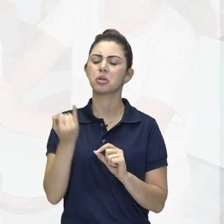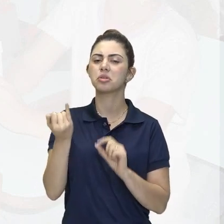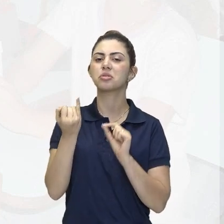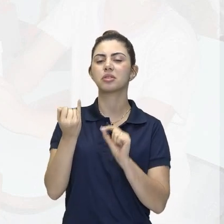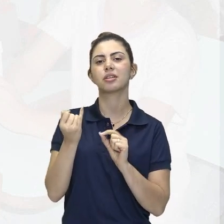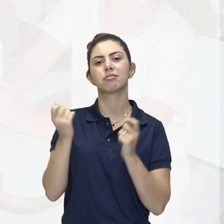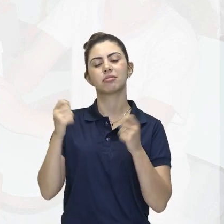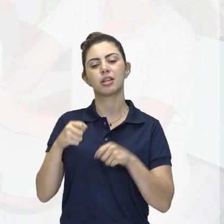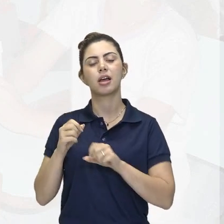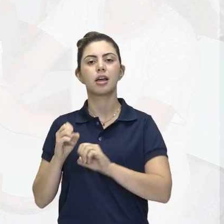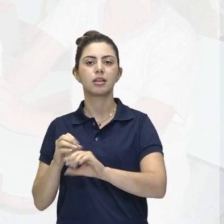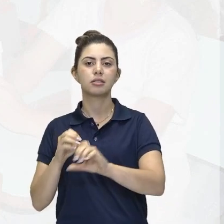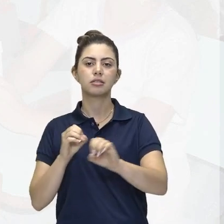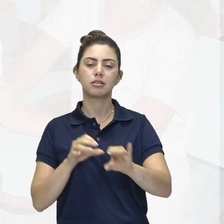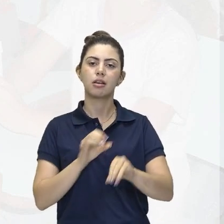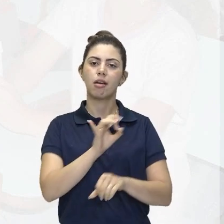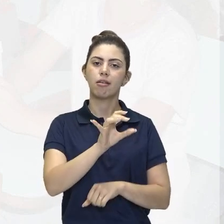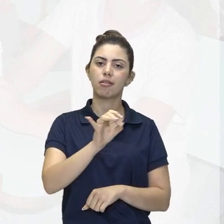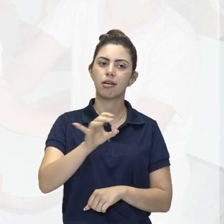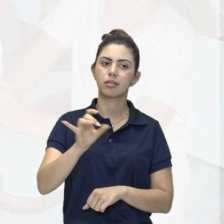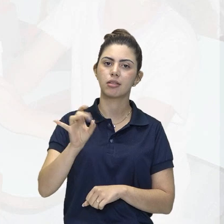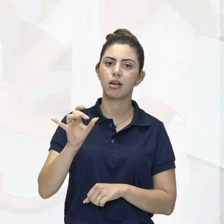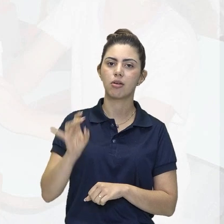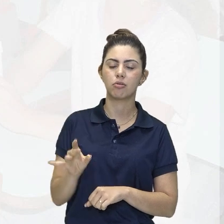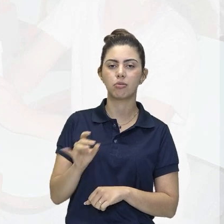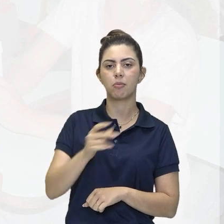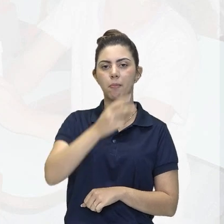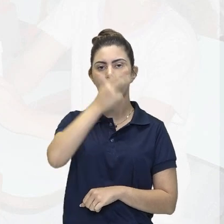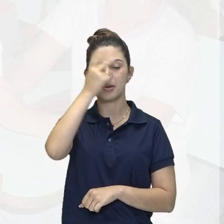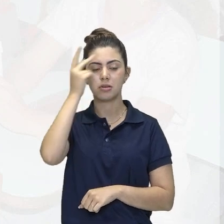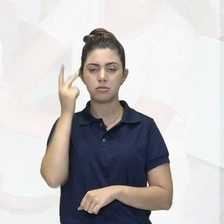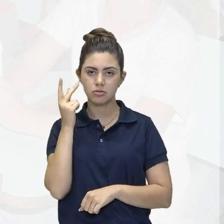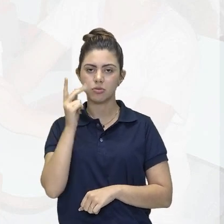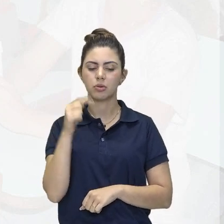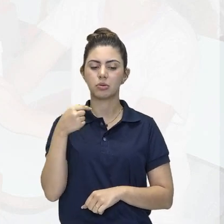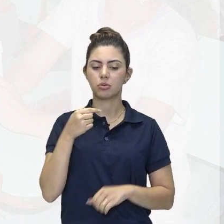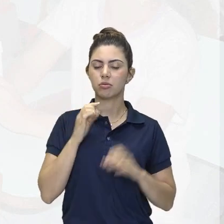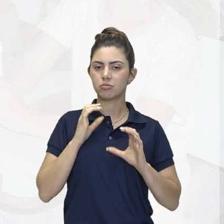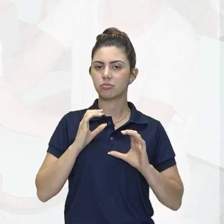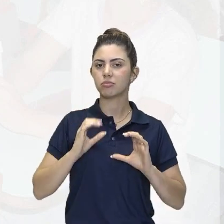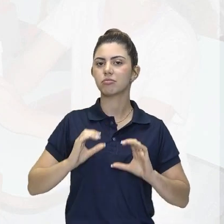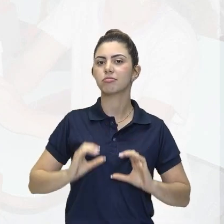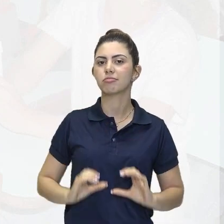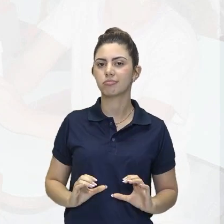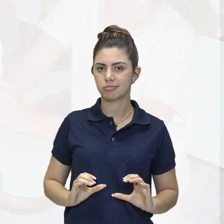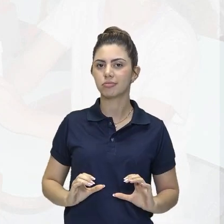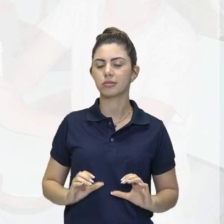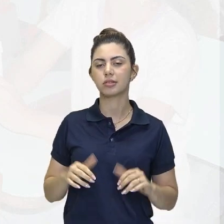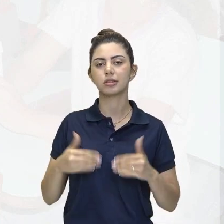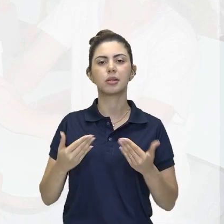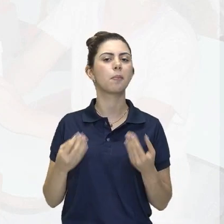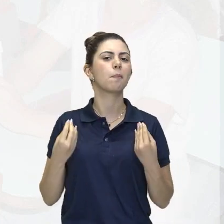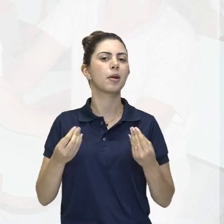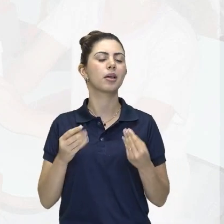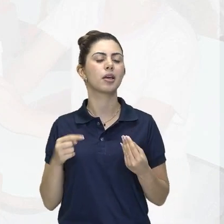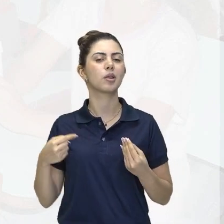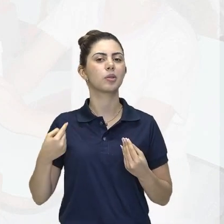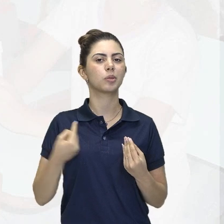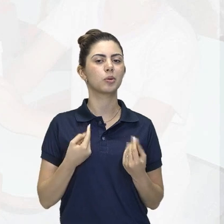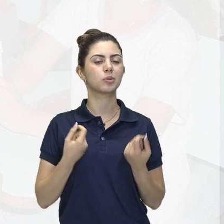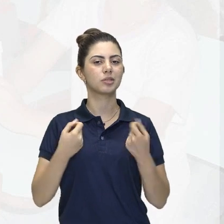de nós, enquanto pessoas, enquanto indivíduos, para que possamos exercer a